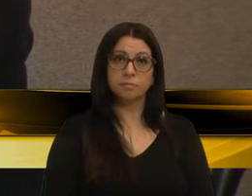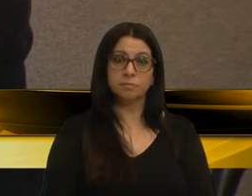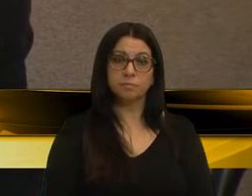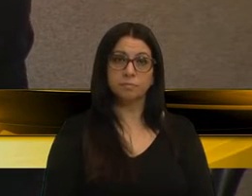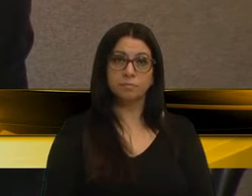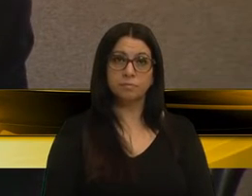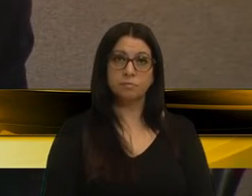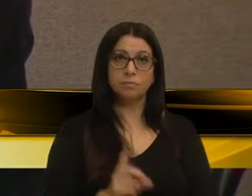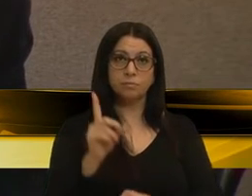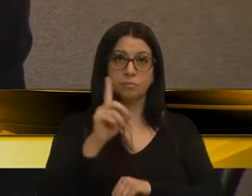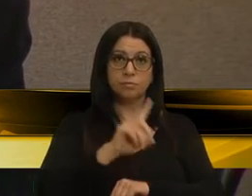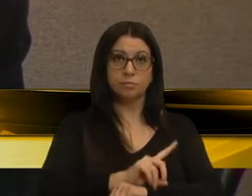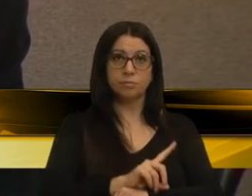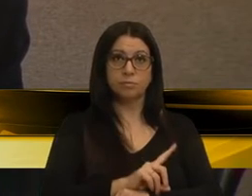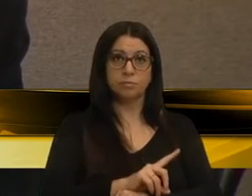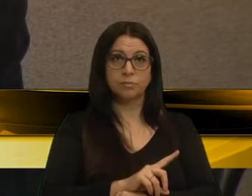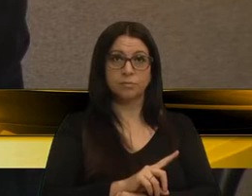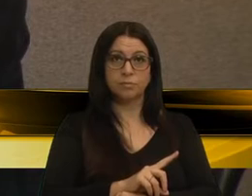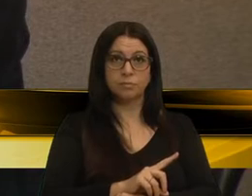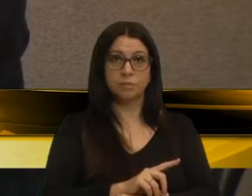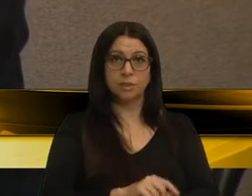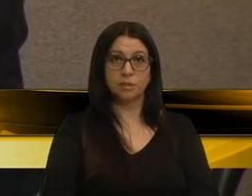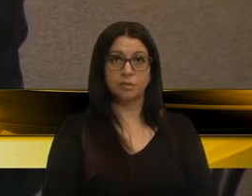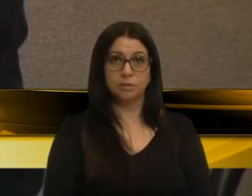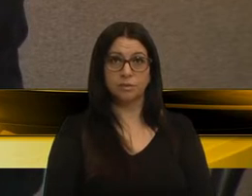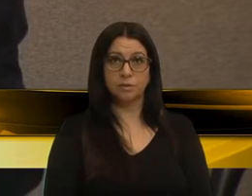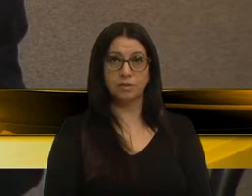no seu dia.